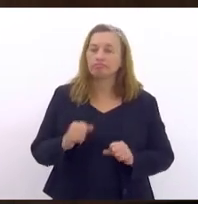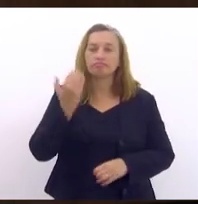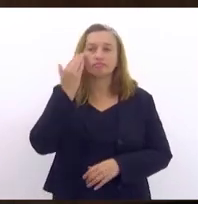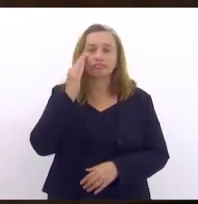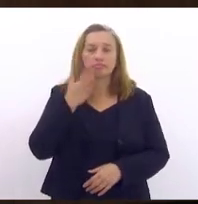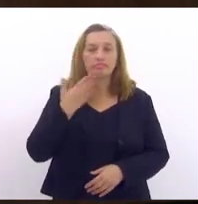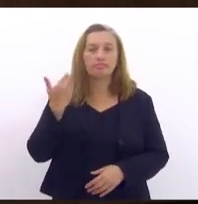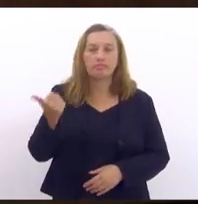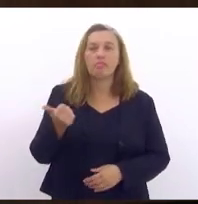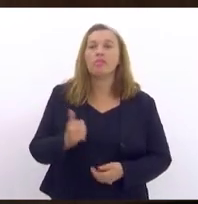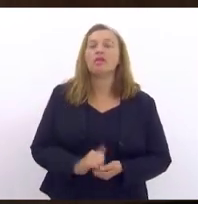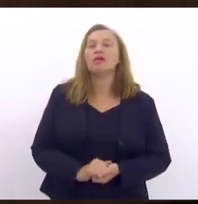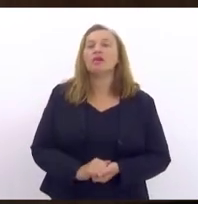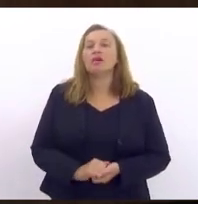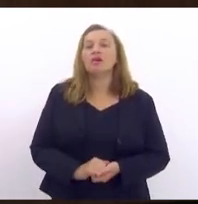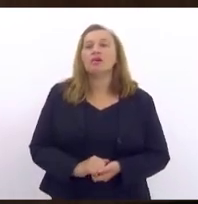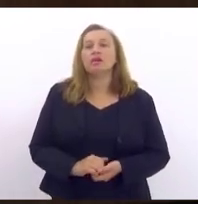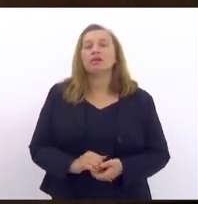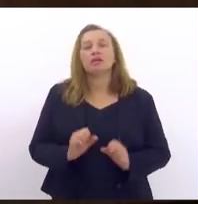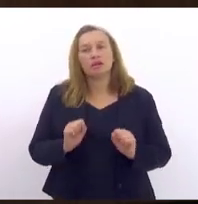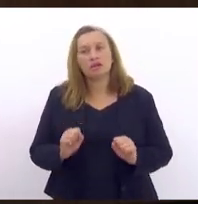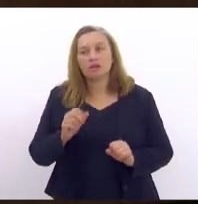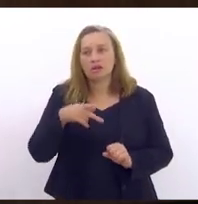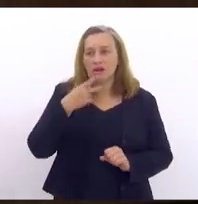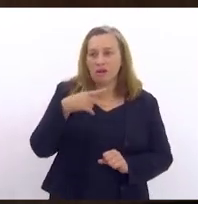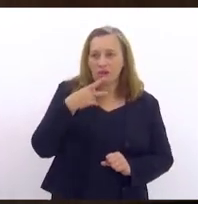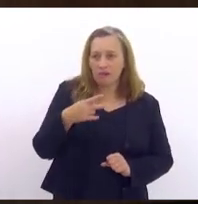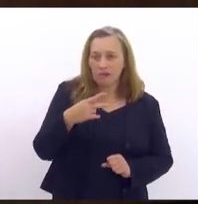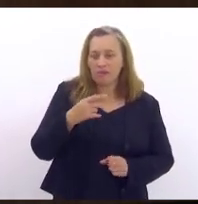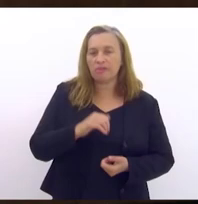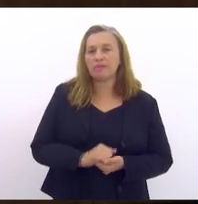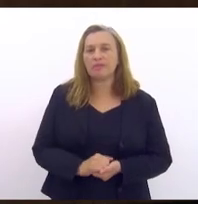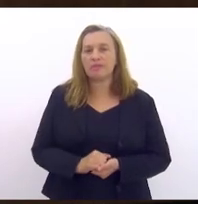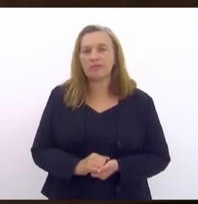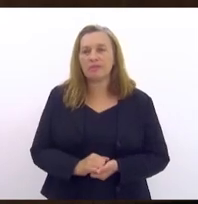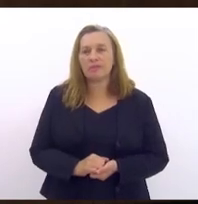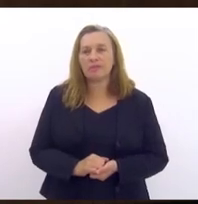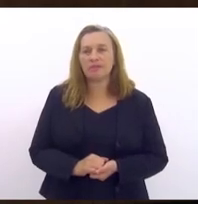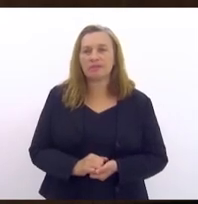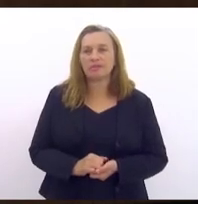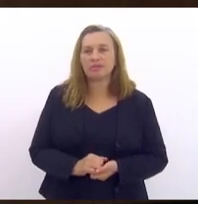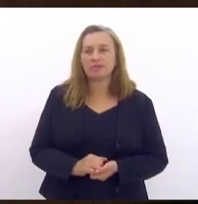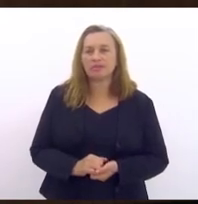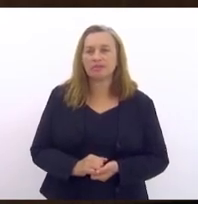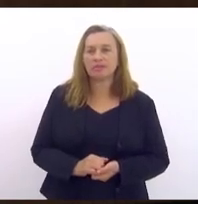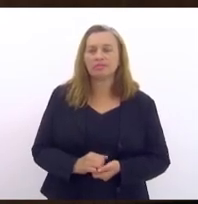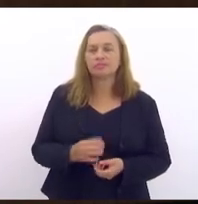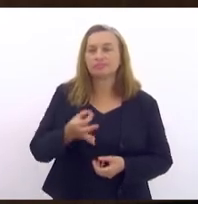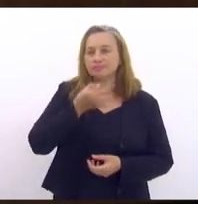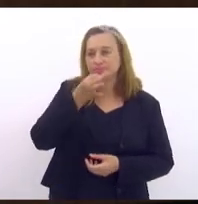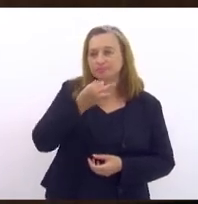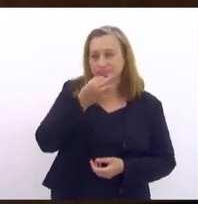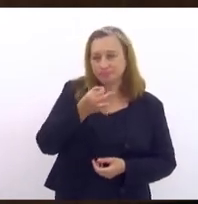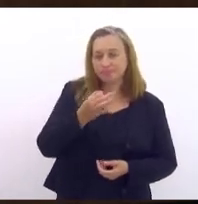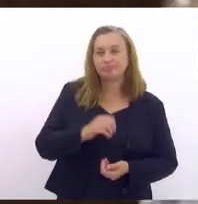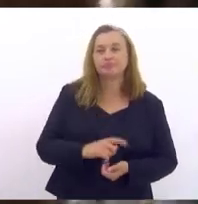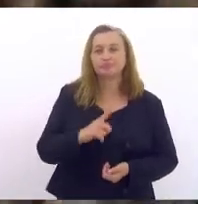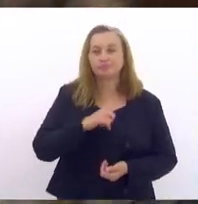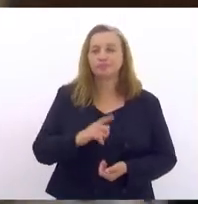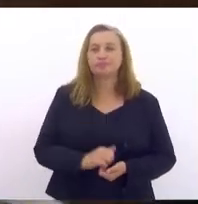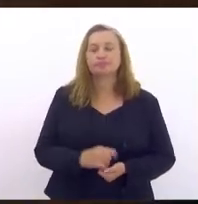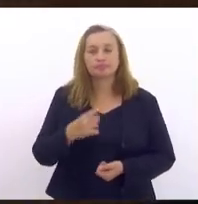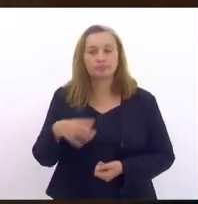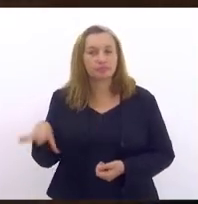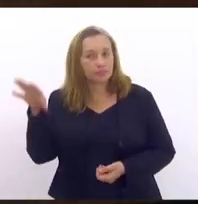entender, para a gente poder falar, concatenar nossas ideias com mais base. Eu ouvi alguém